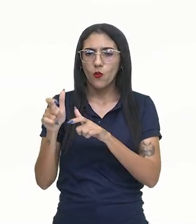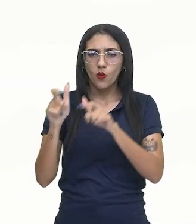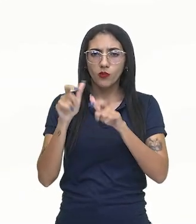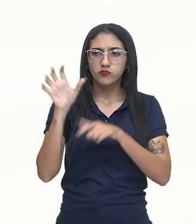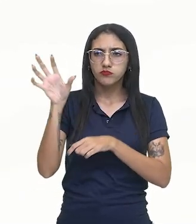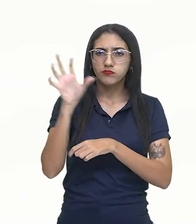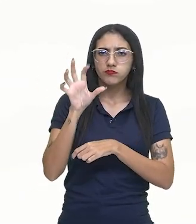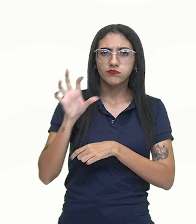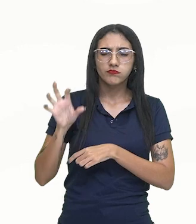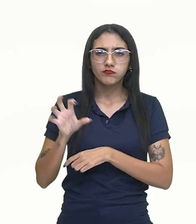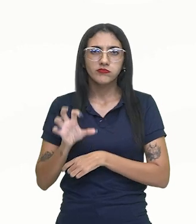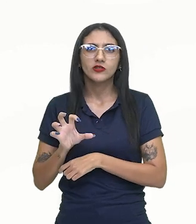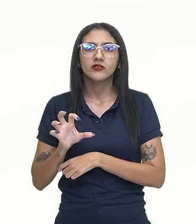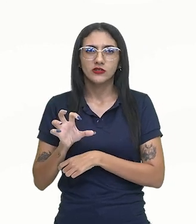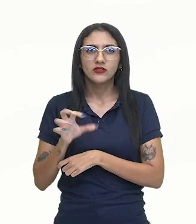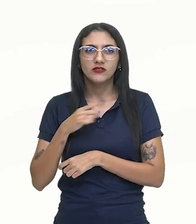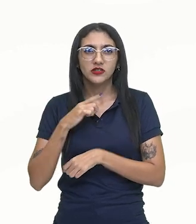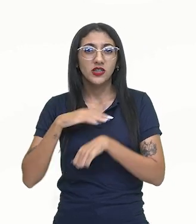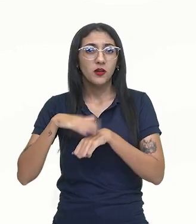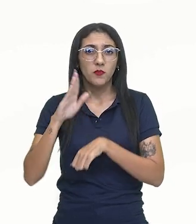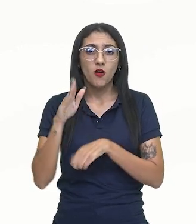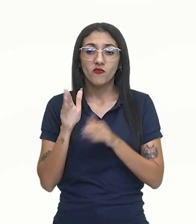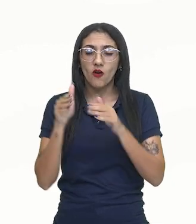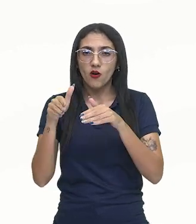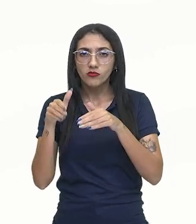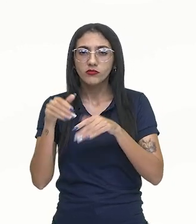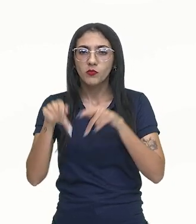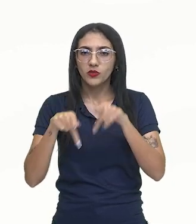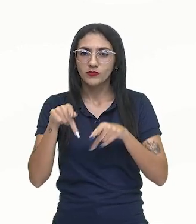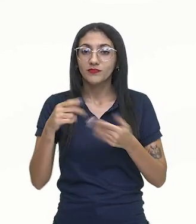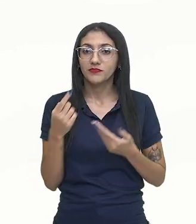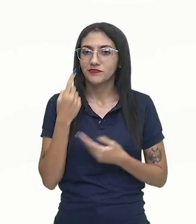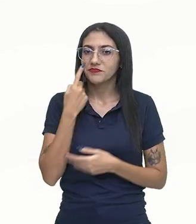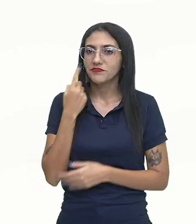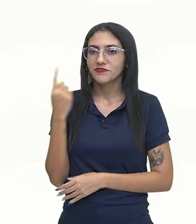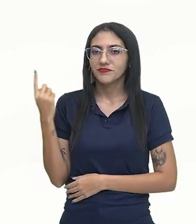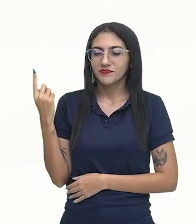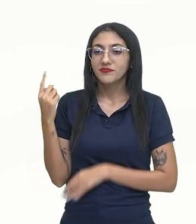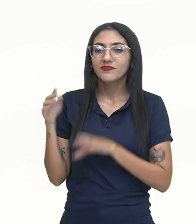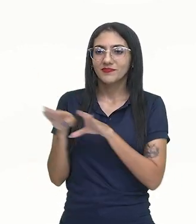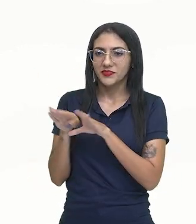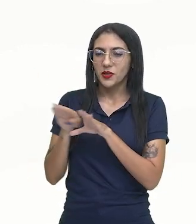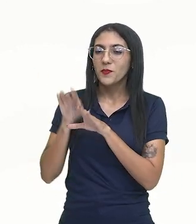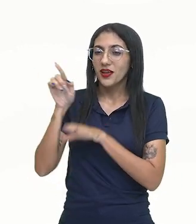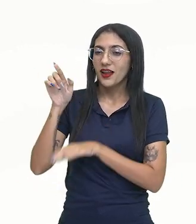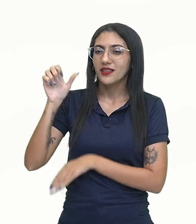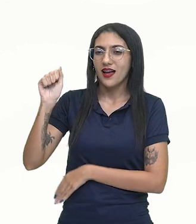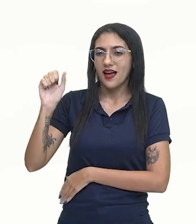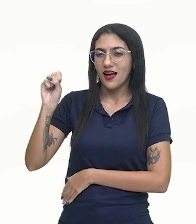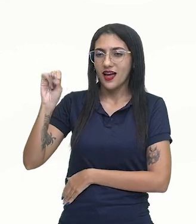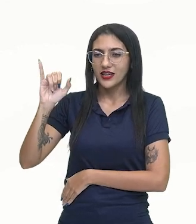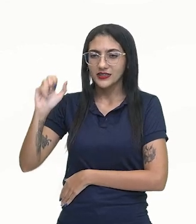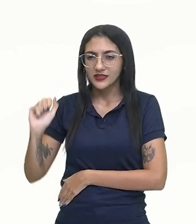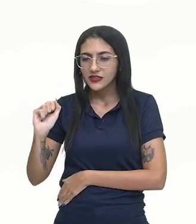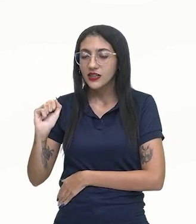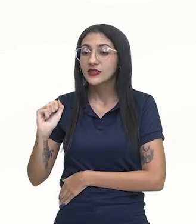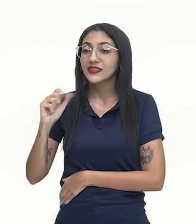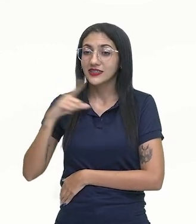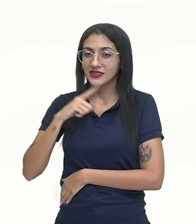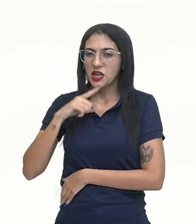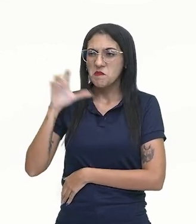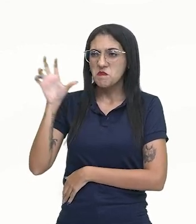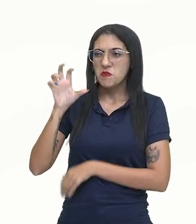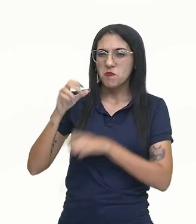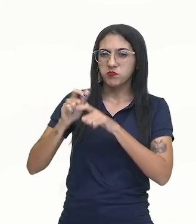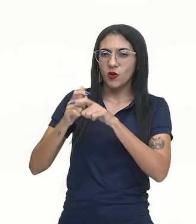do planeta onde as pessoas estão mais concentradas. E a gente vê claramente, ó, também aqui na Ásia, uma quantidade de pessoas gigantescas,